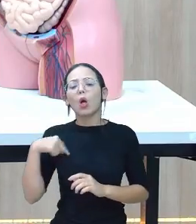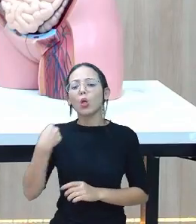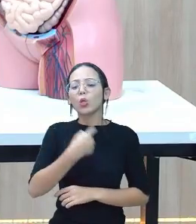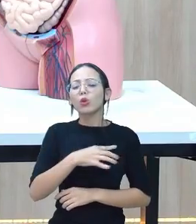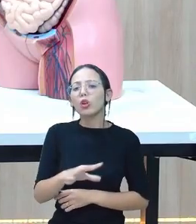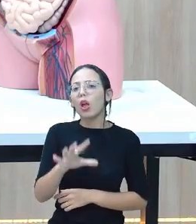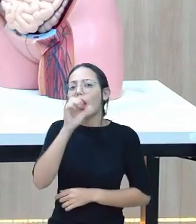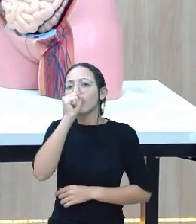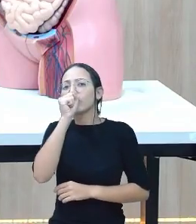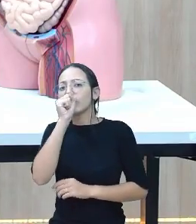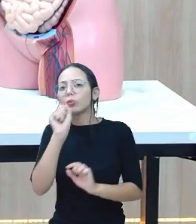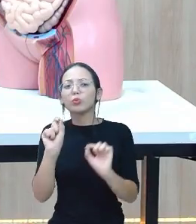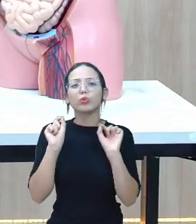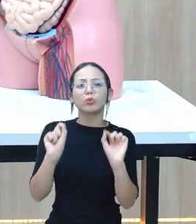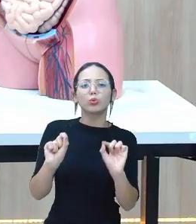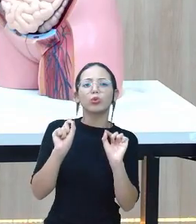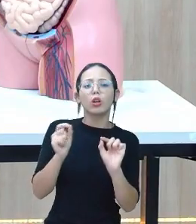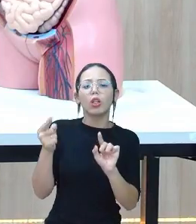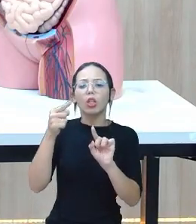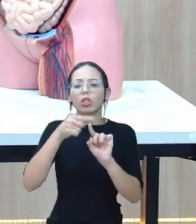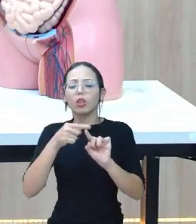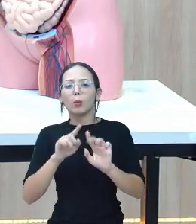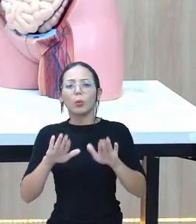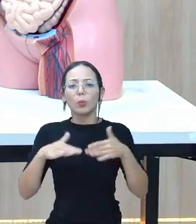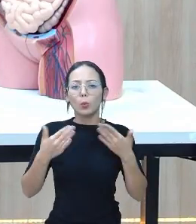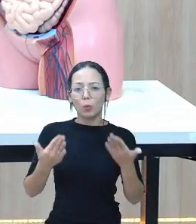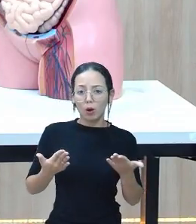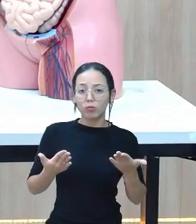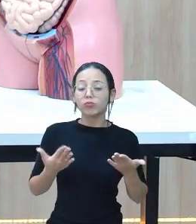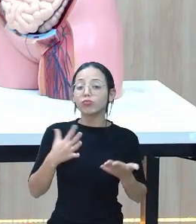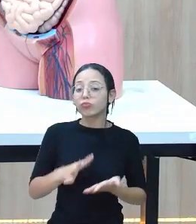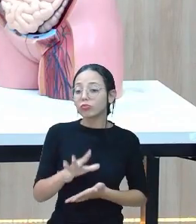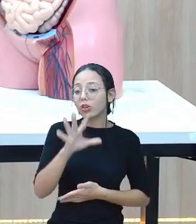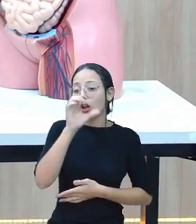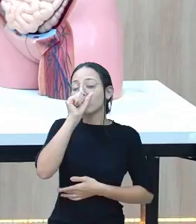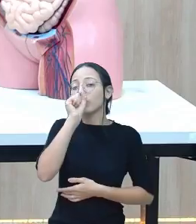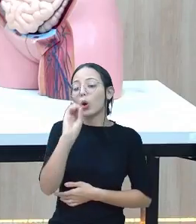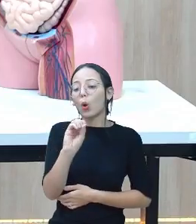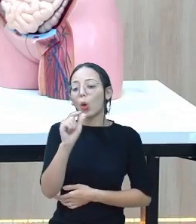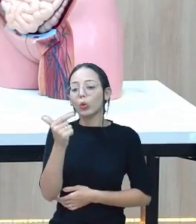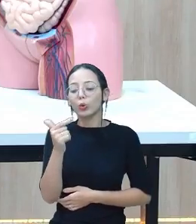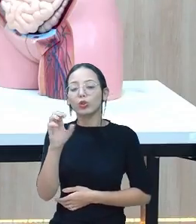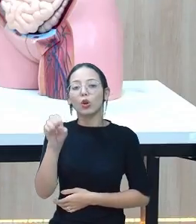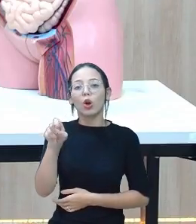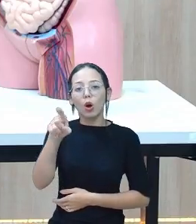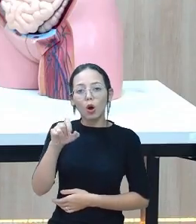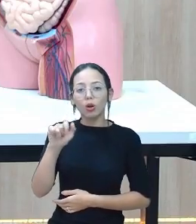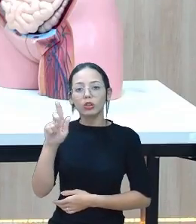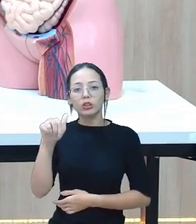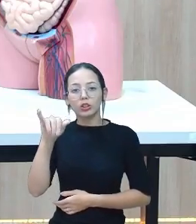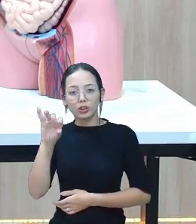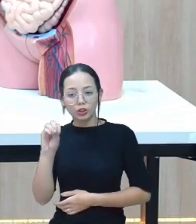respiramos. Qual é o gás que nós respiramos? Nós respiramos o gás oxigênio, né? E ele